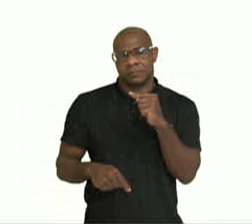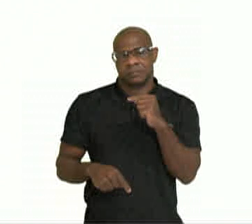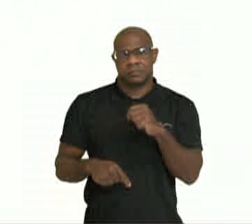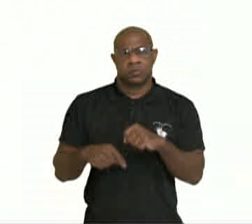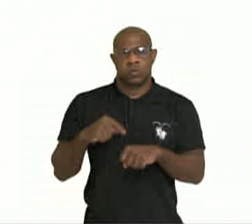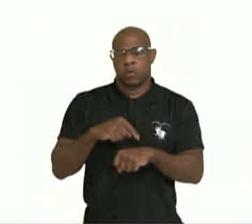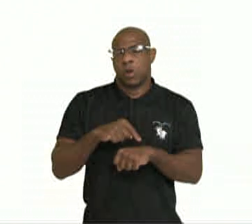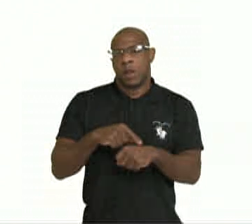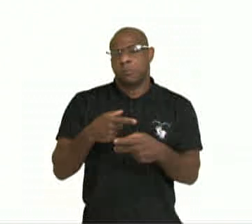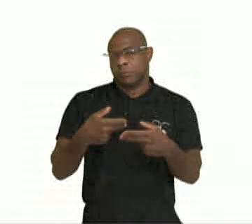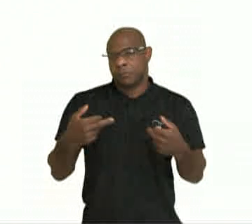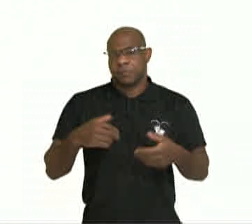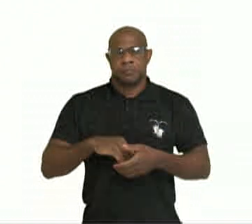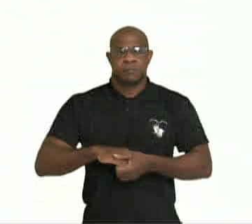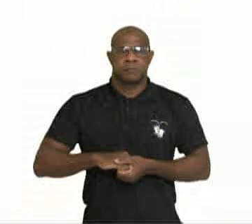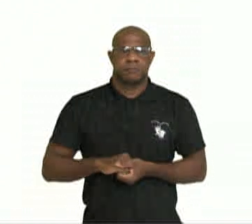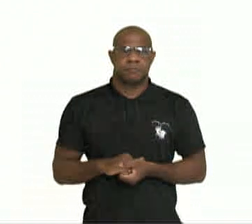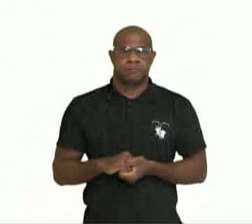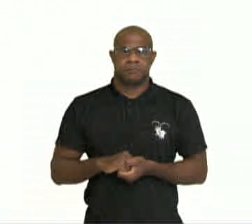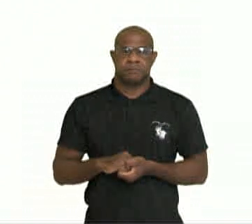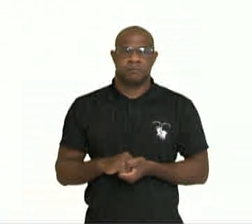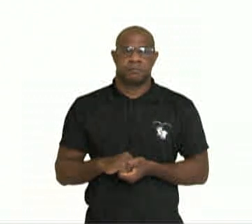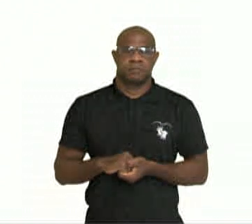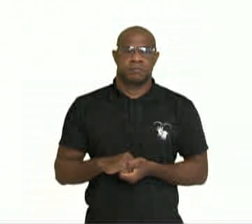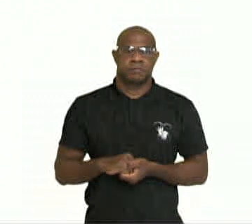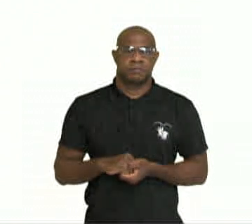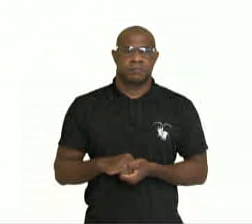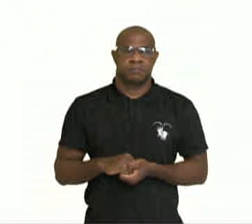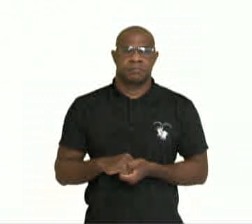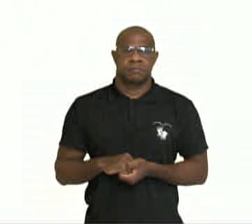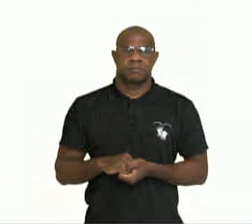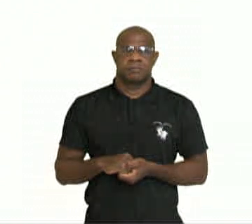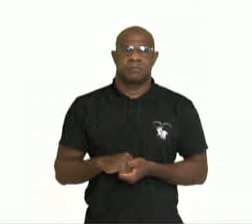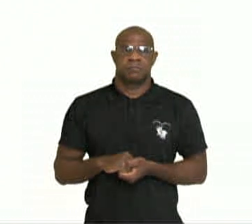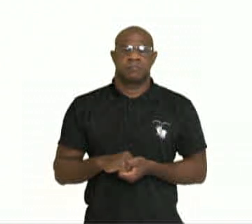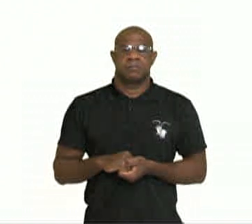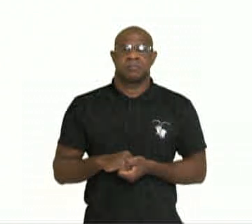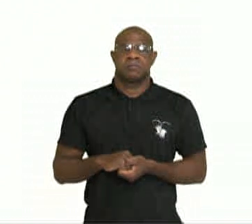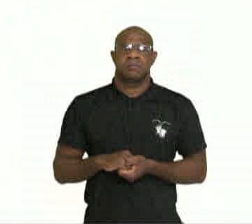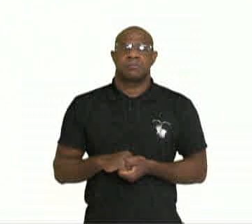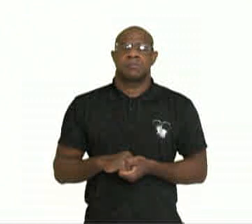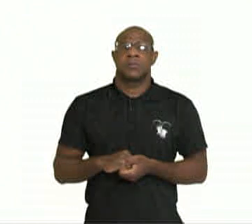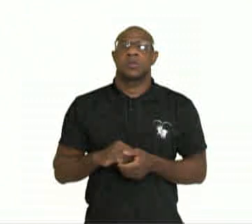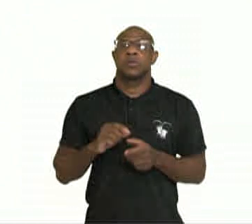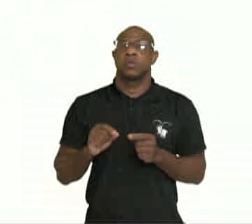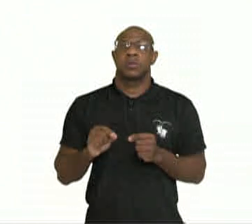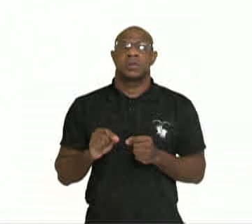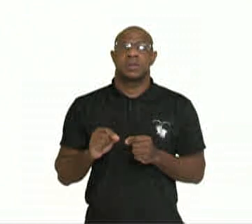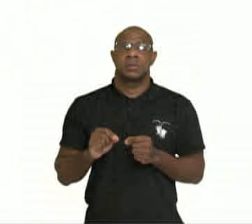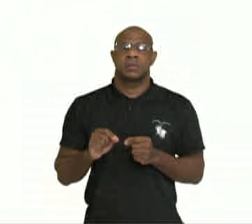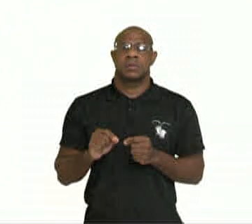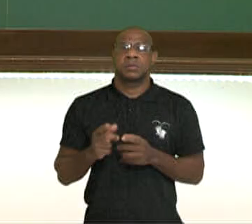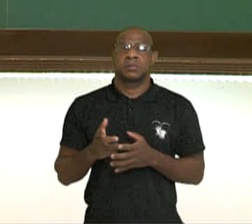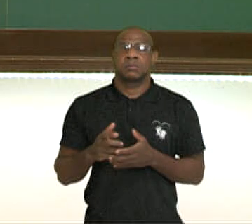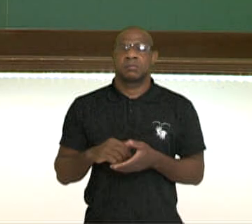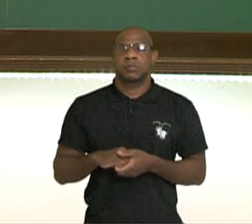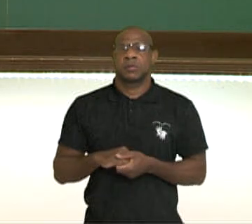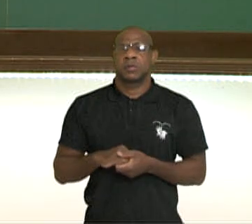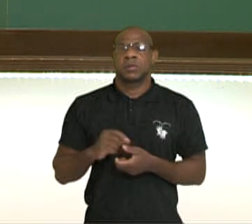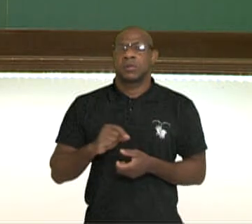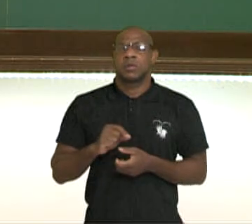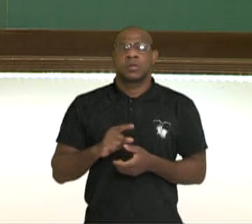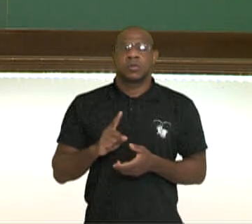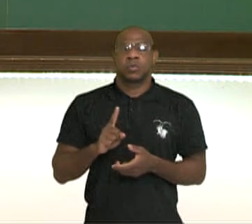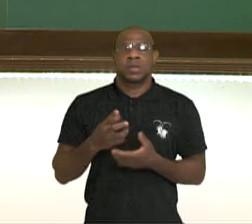cambio não contribuiu para o ahorro, não contribui para poupar, ahorrar é poupar,